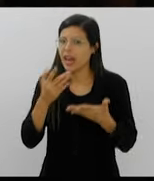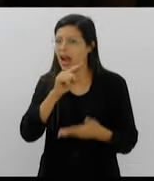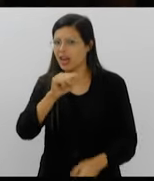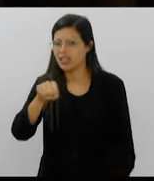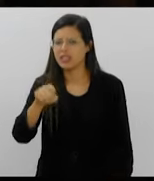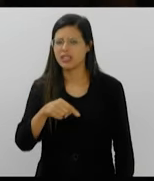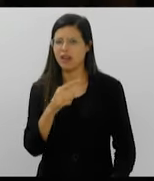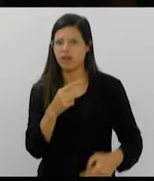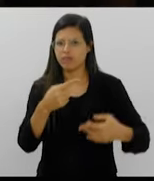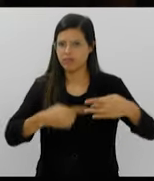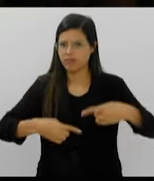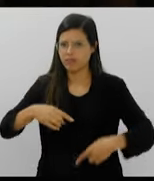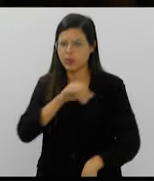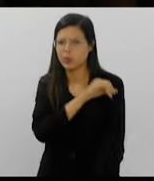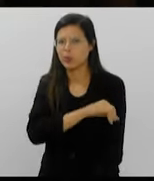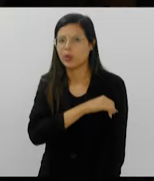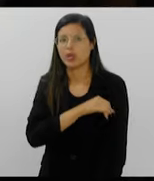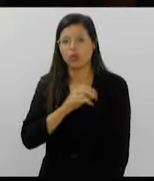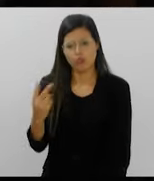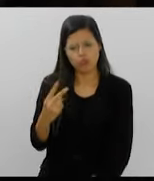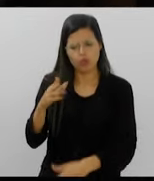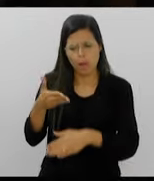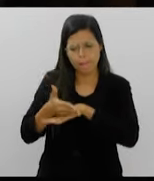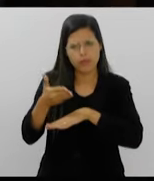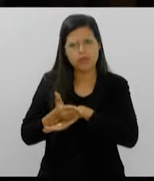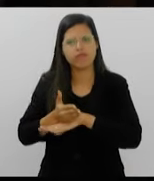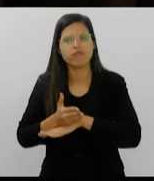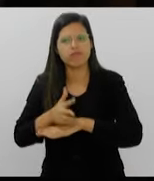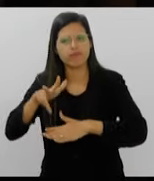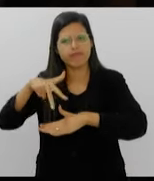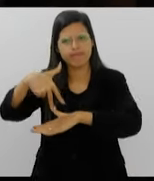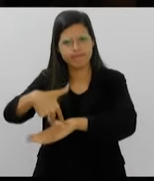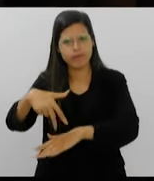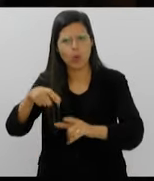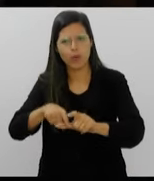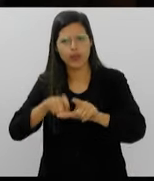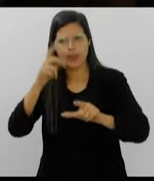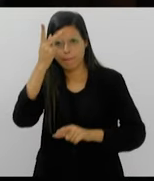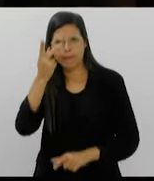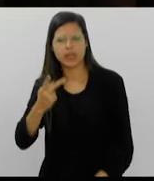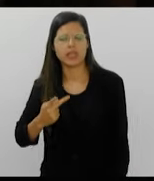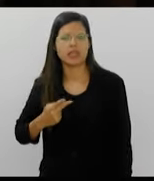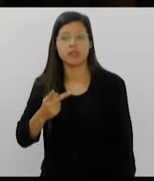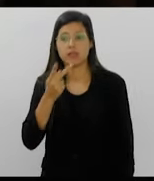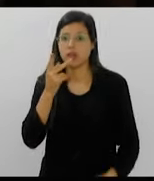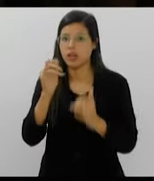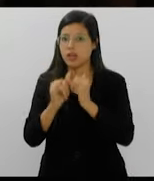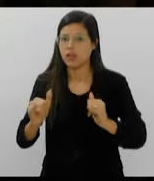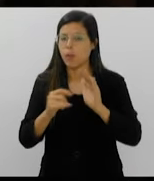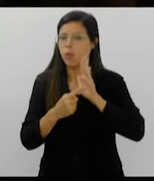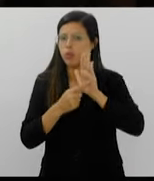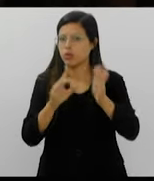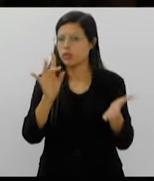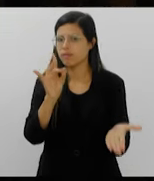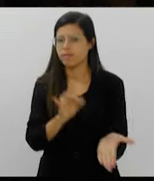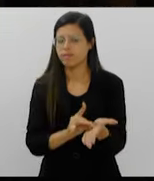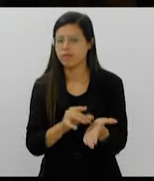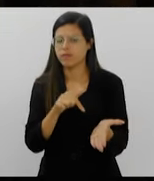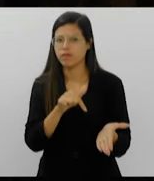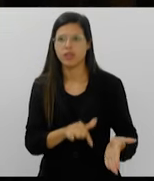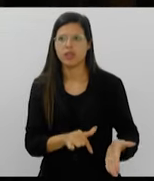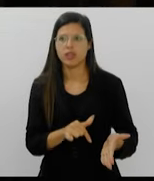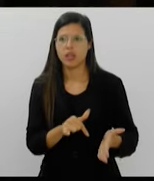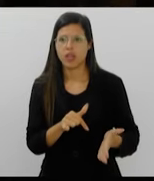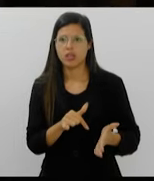debates que eu fui de cabeça erguida, com transparência, com independência, e falei verdades. Falei verdades que